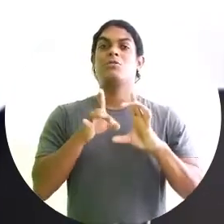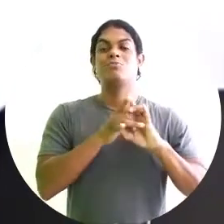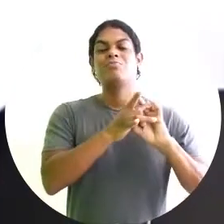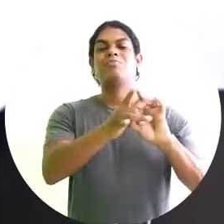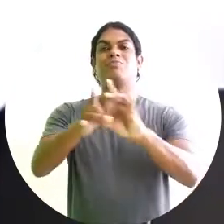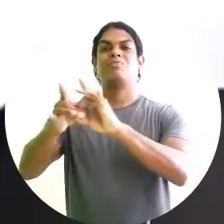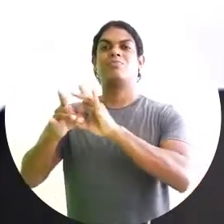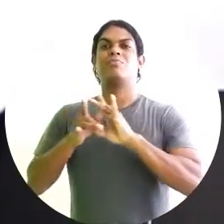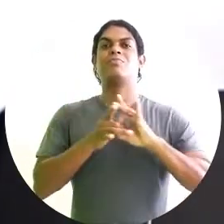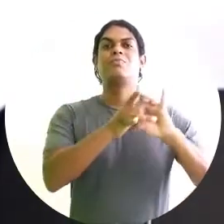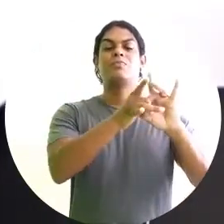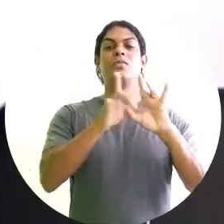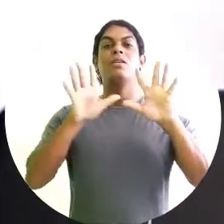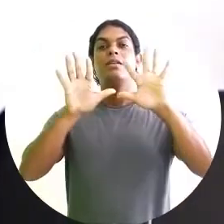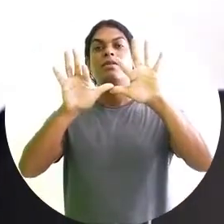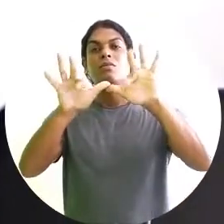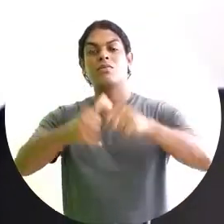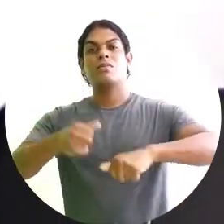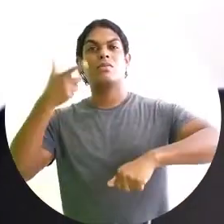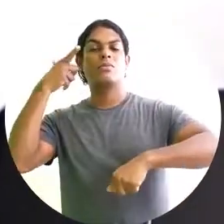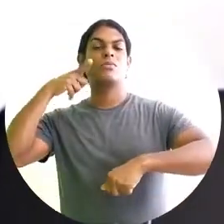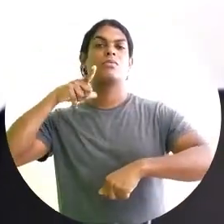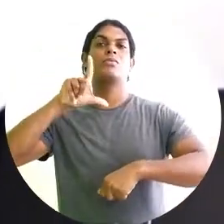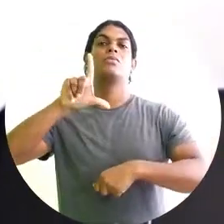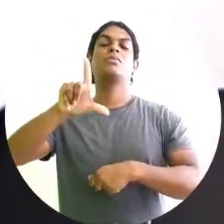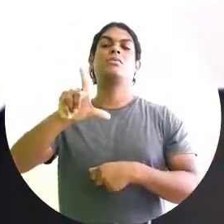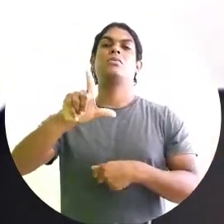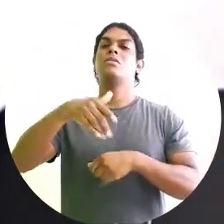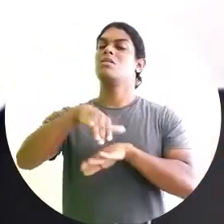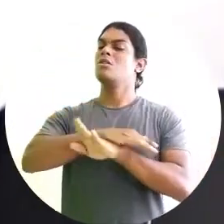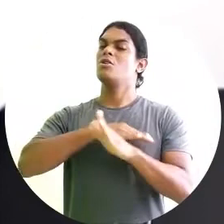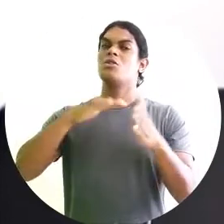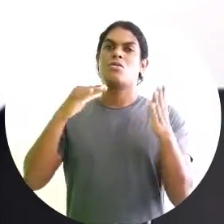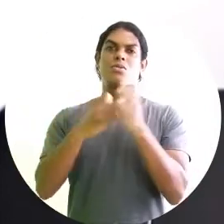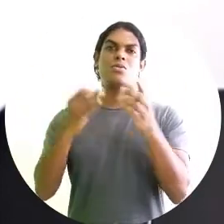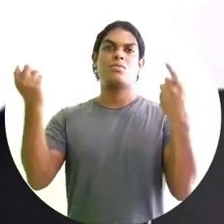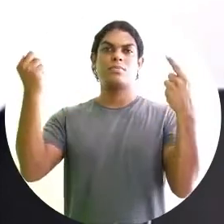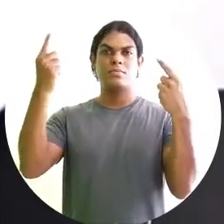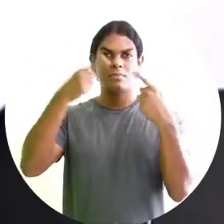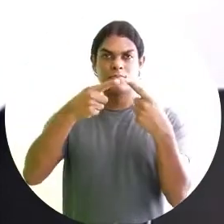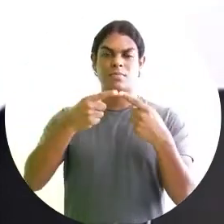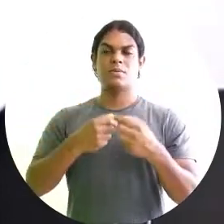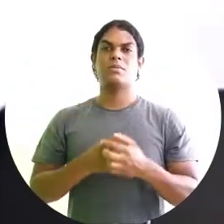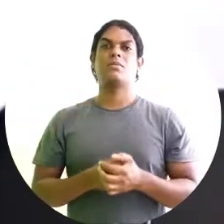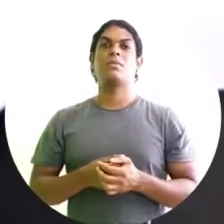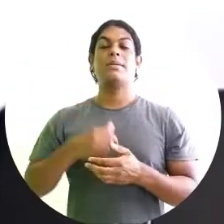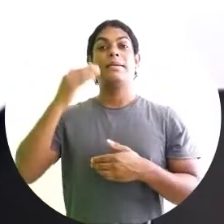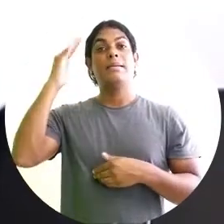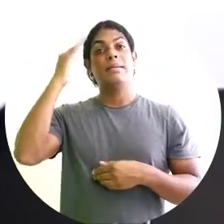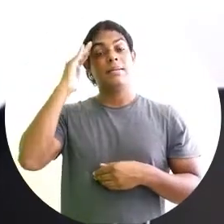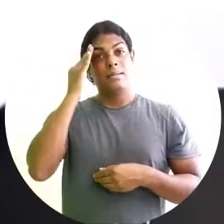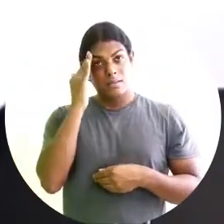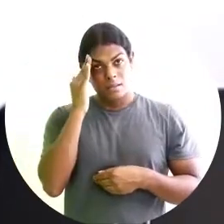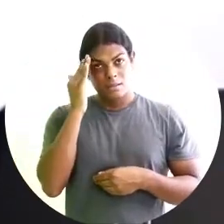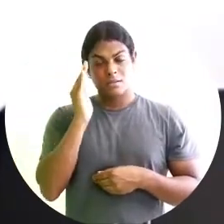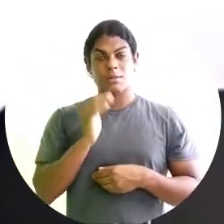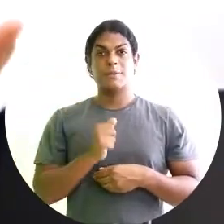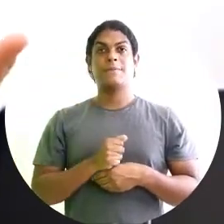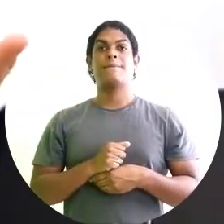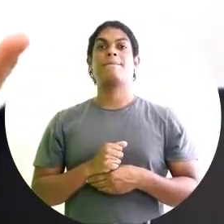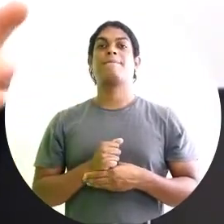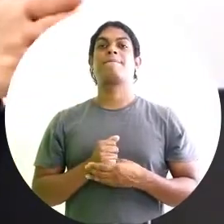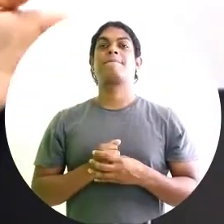ao final, consiga atingir os objetivos, metas organizacionais. Assim, ele terá eficácia. Entendam,